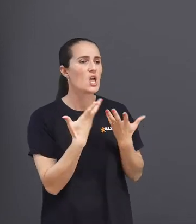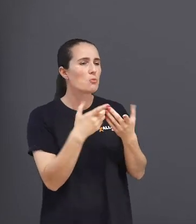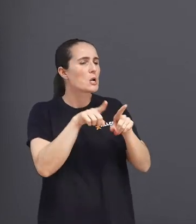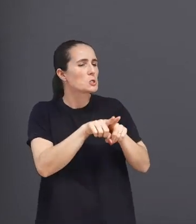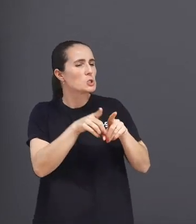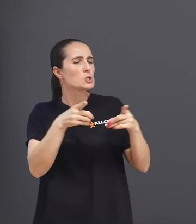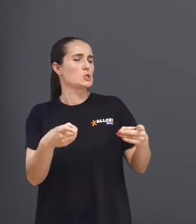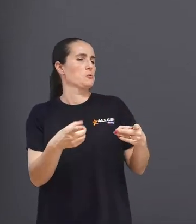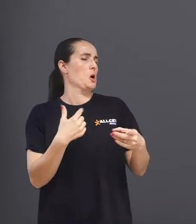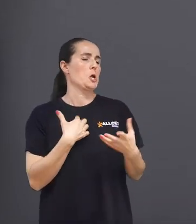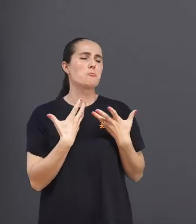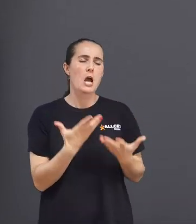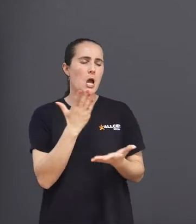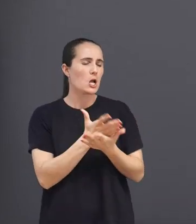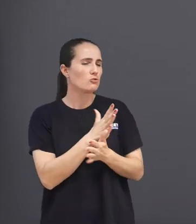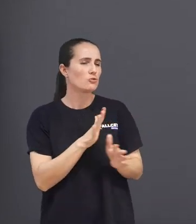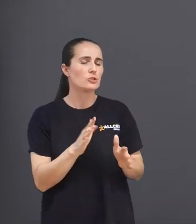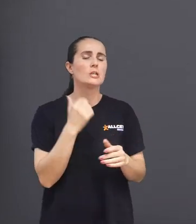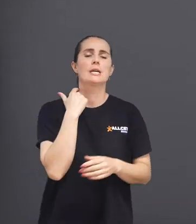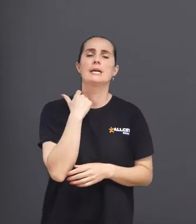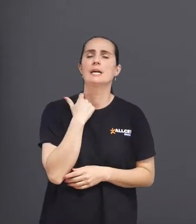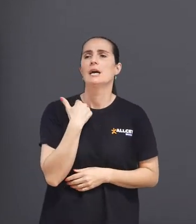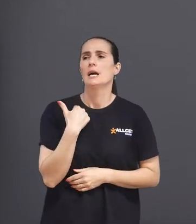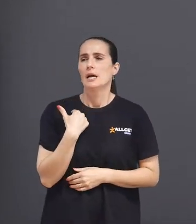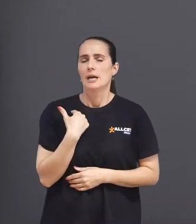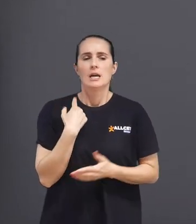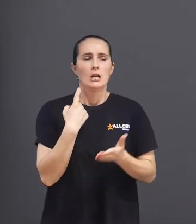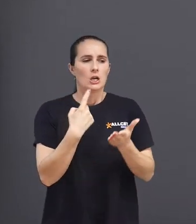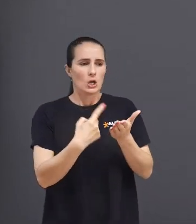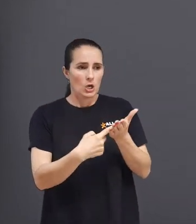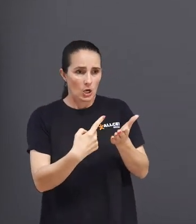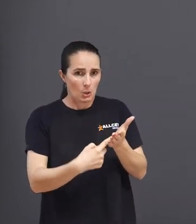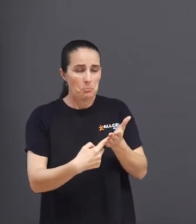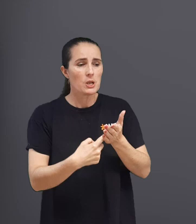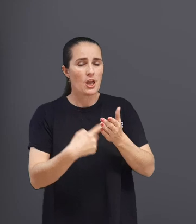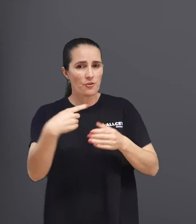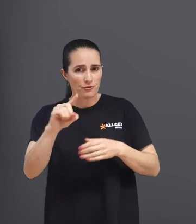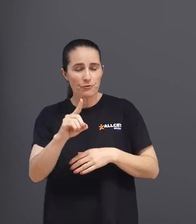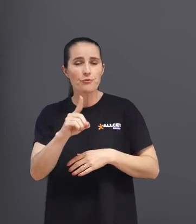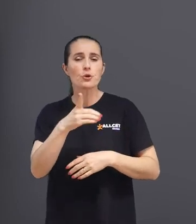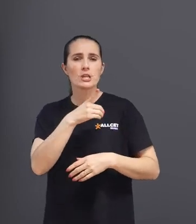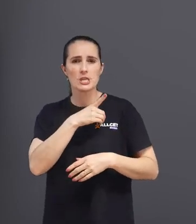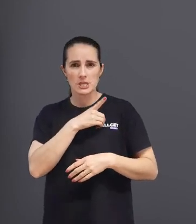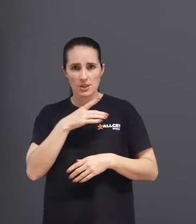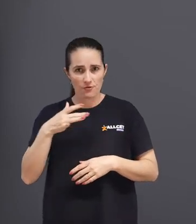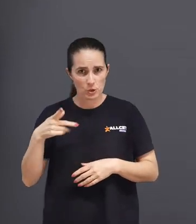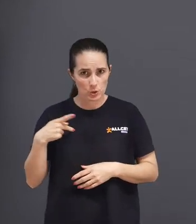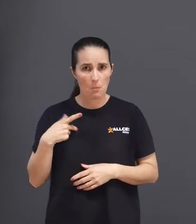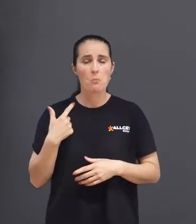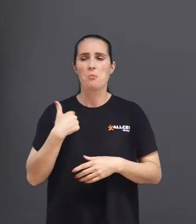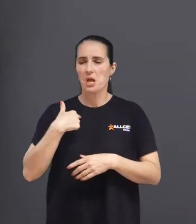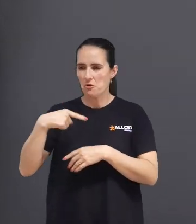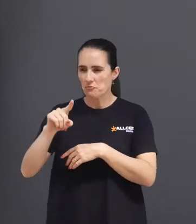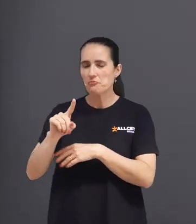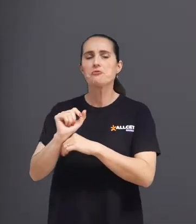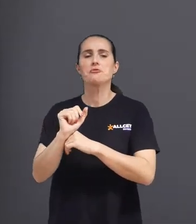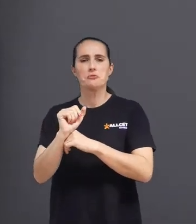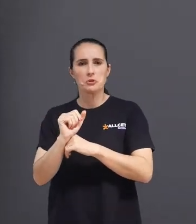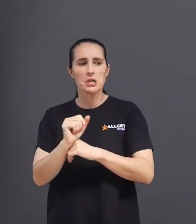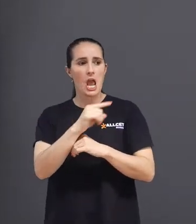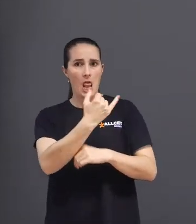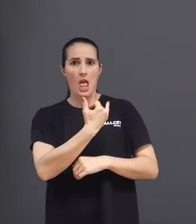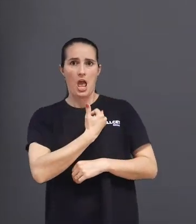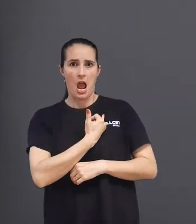tinha o diagnóstico de borderline, algo que eu nunca tinha contado para ele em nenhum dos anos, mesmo o pessoal do CAPS